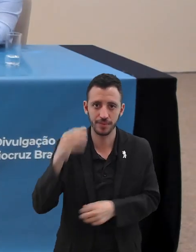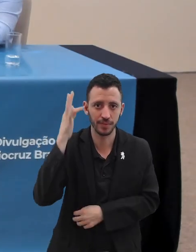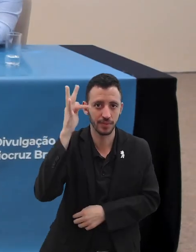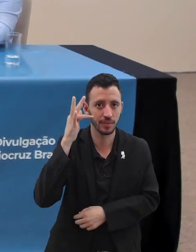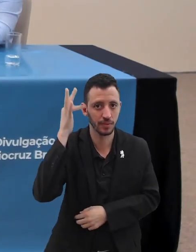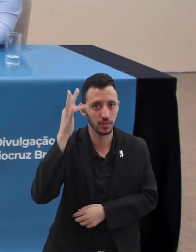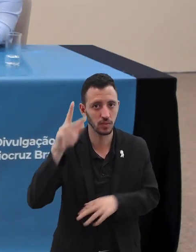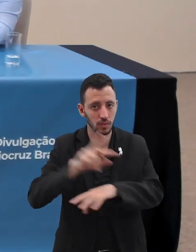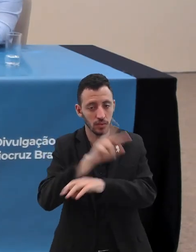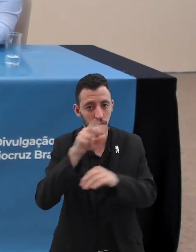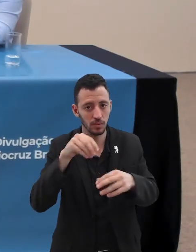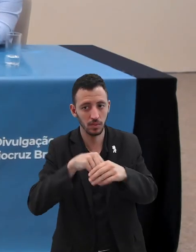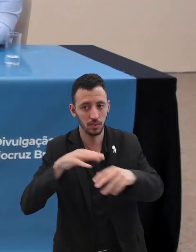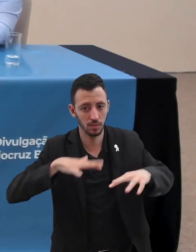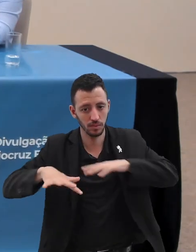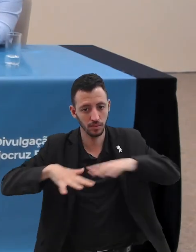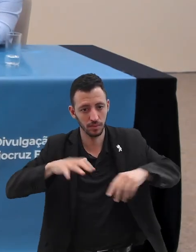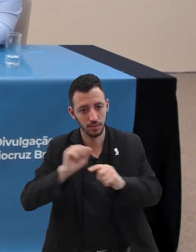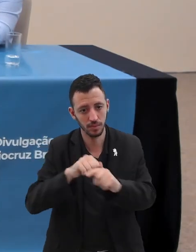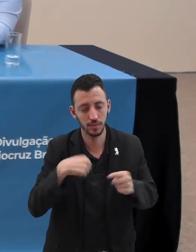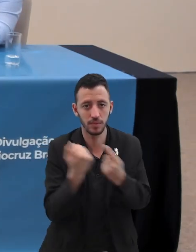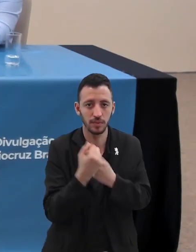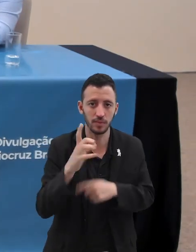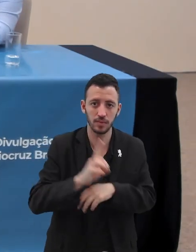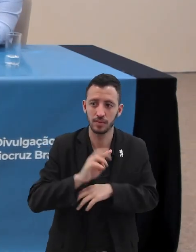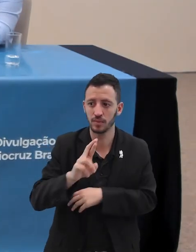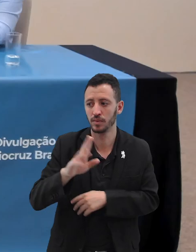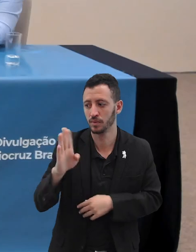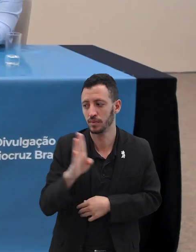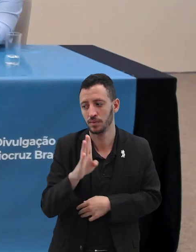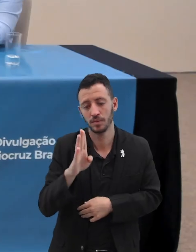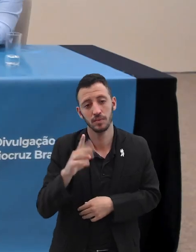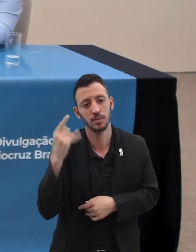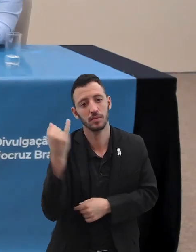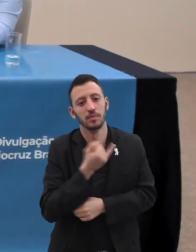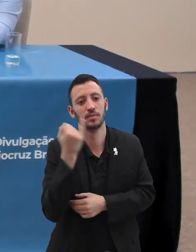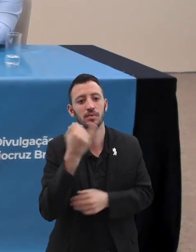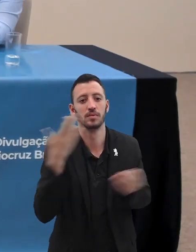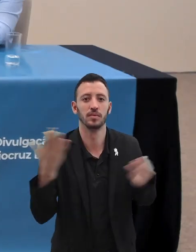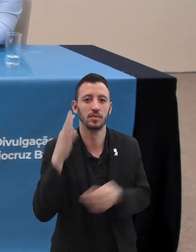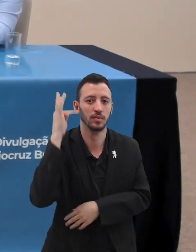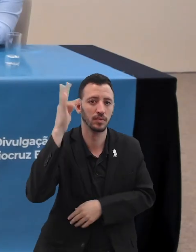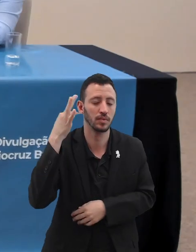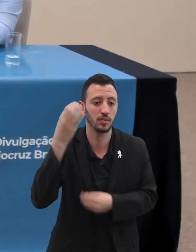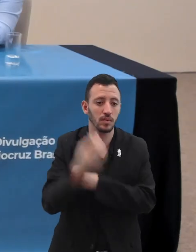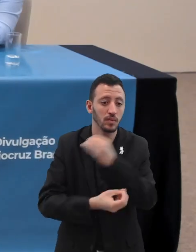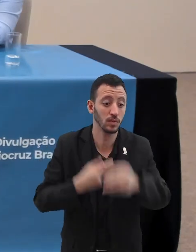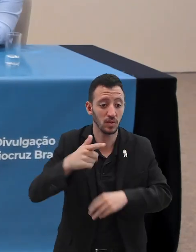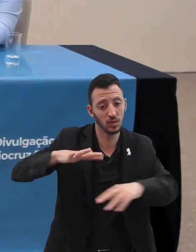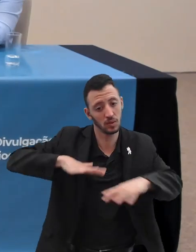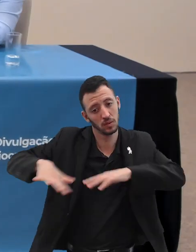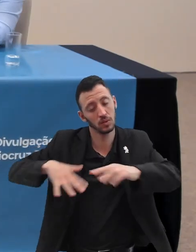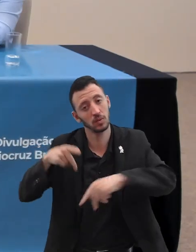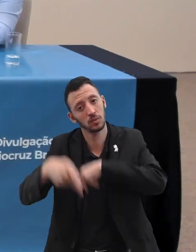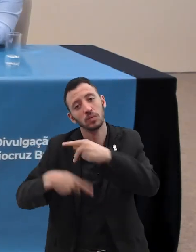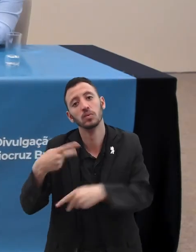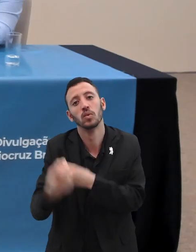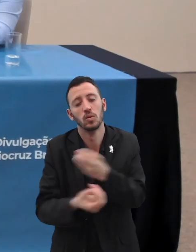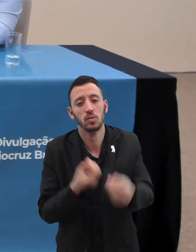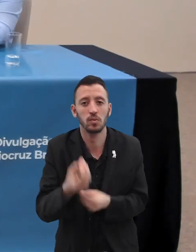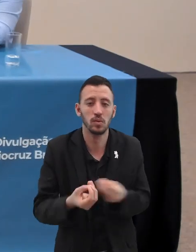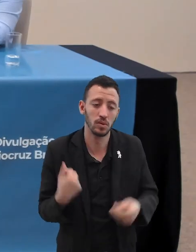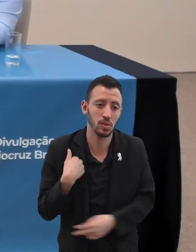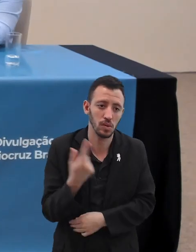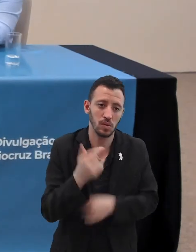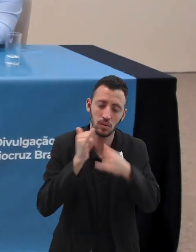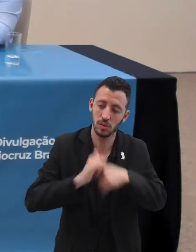da mobilização social, que eu não estou lembrando agora o nome, mas que é fundamental, chama-se teoria da mobilização. Como é que você pode mobilizar a população?